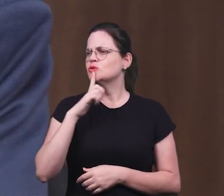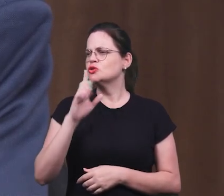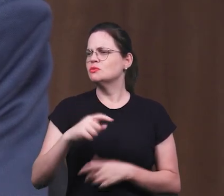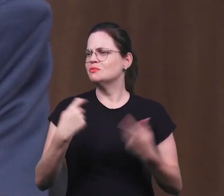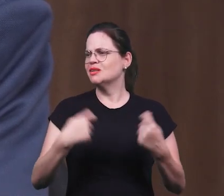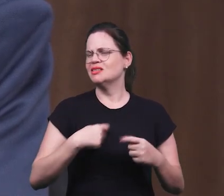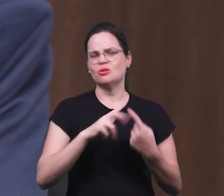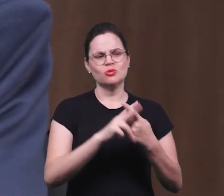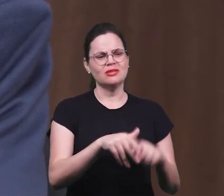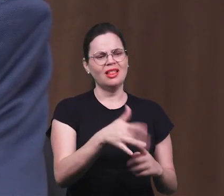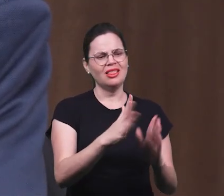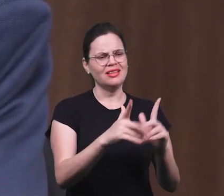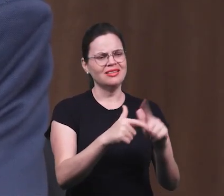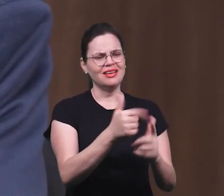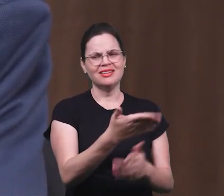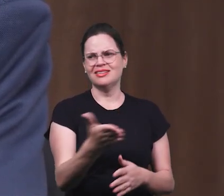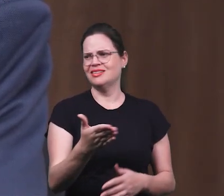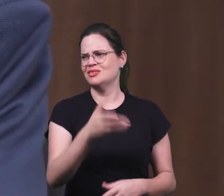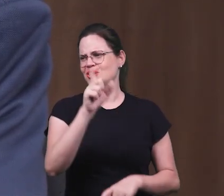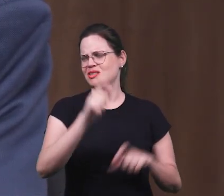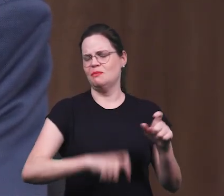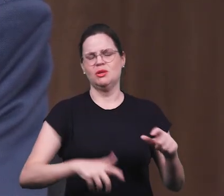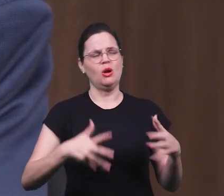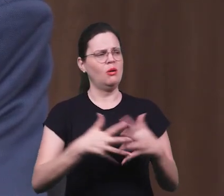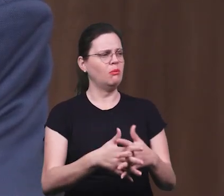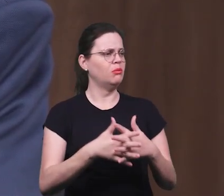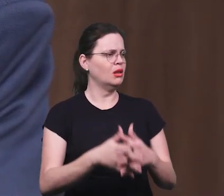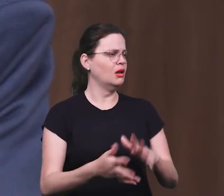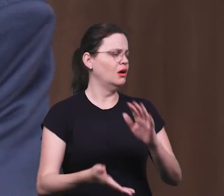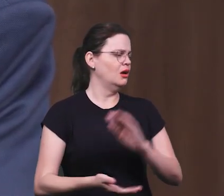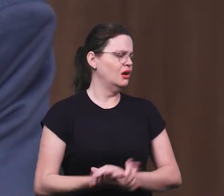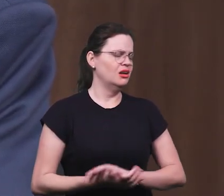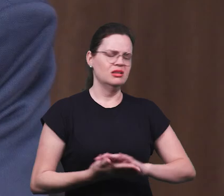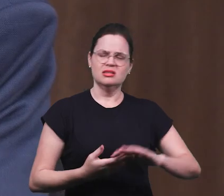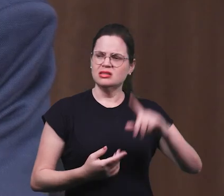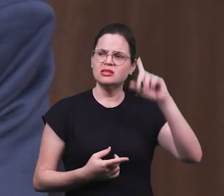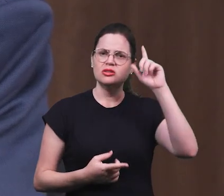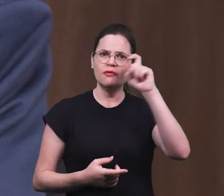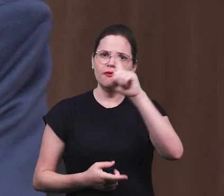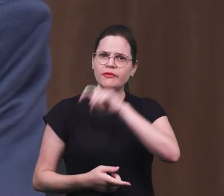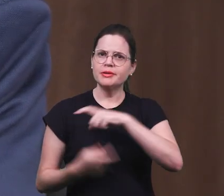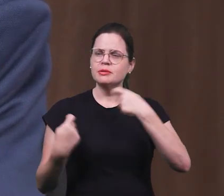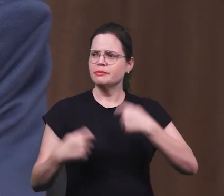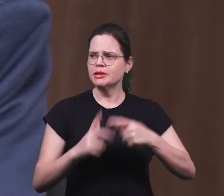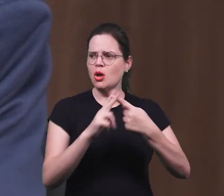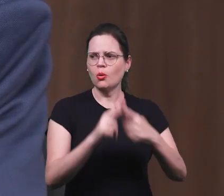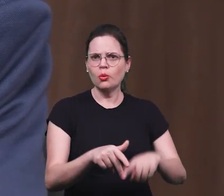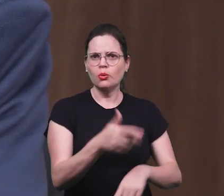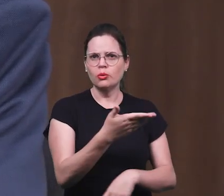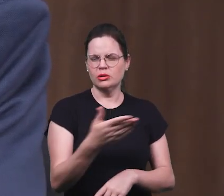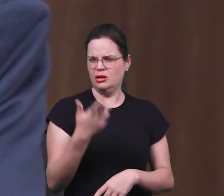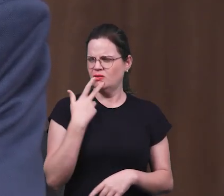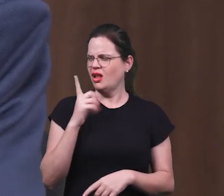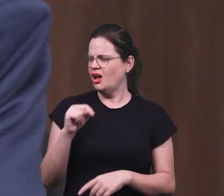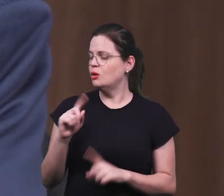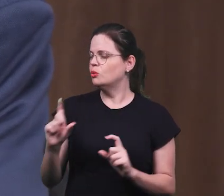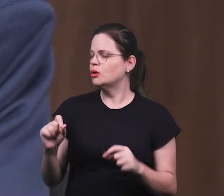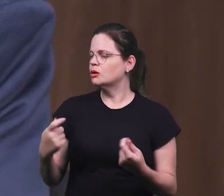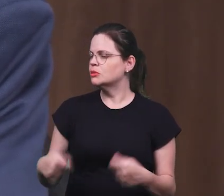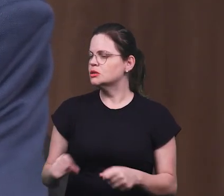houve, pai? Rapaz, essa igreja tem gente complicada demais, viu? Tem muita gente aí complicada nessa igreja, tem que ajustar essa igreja. Eu falei, mesmo, pai, o que tem que